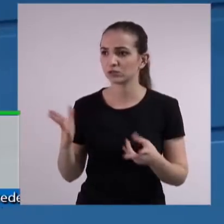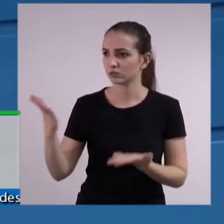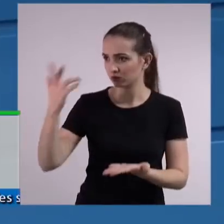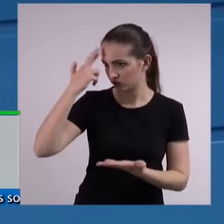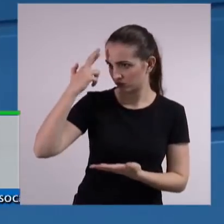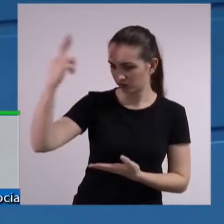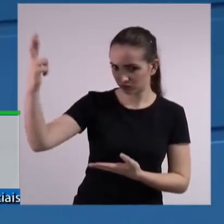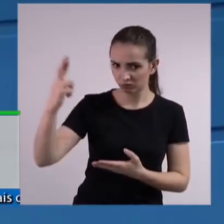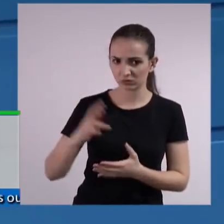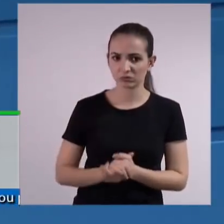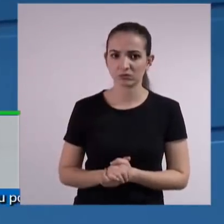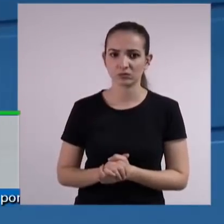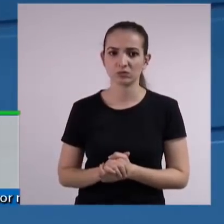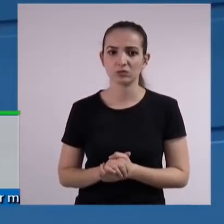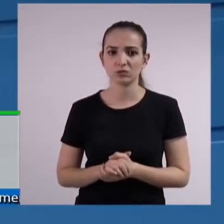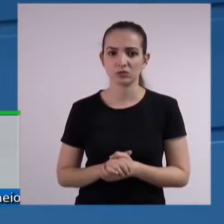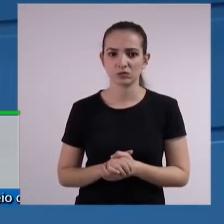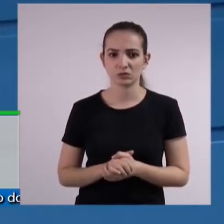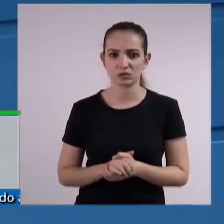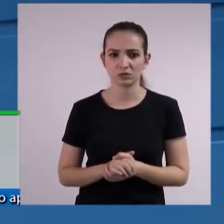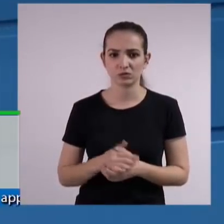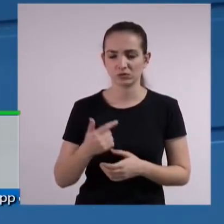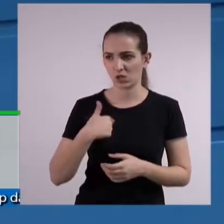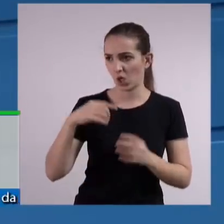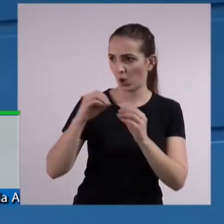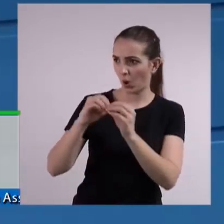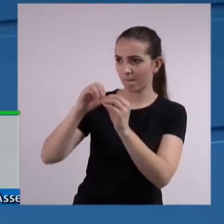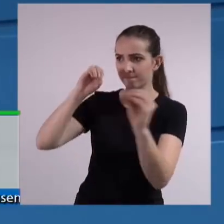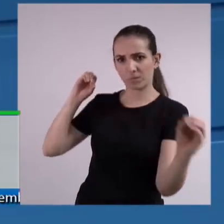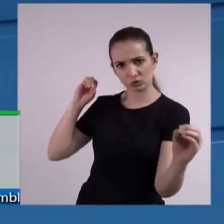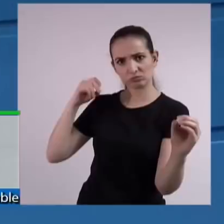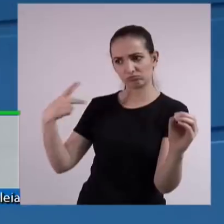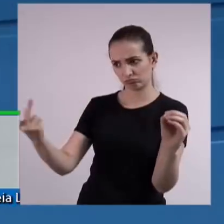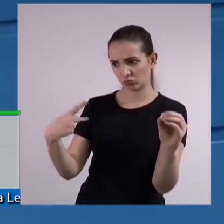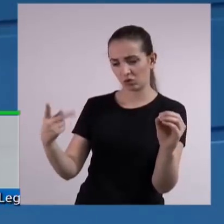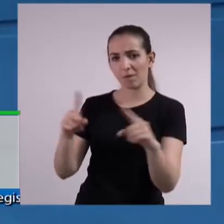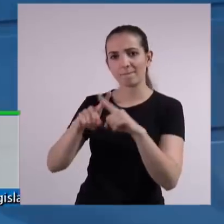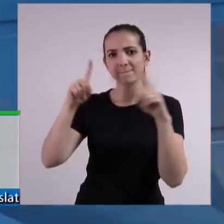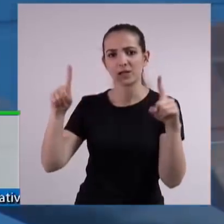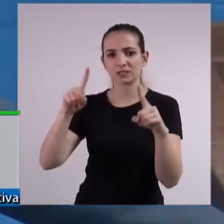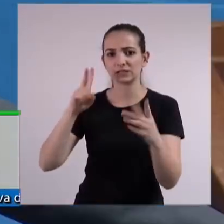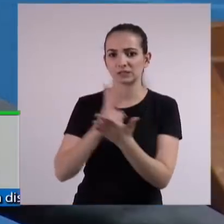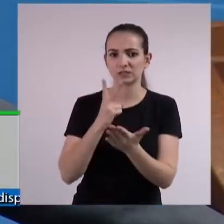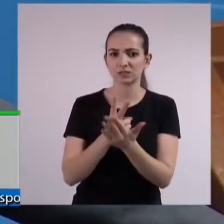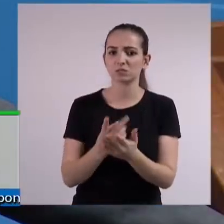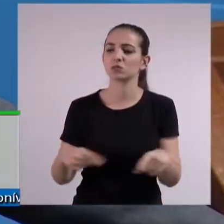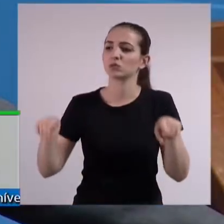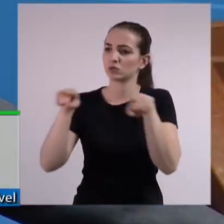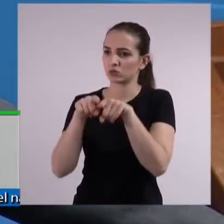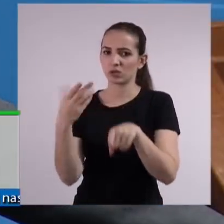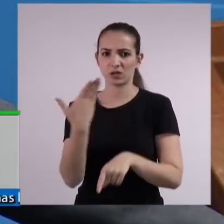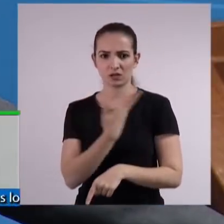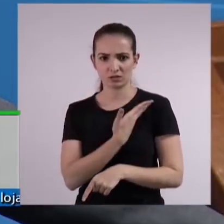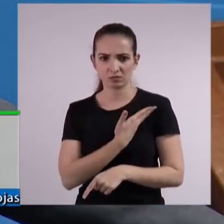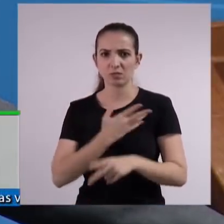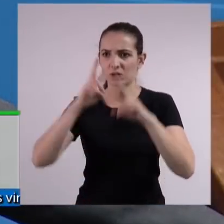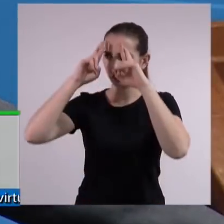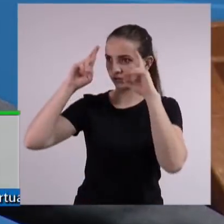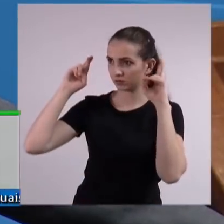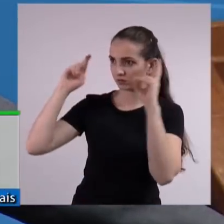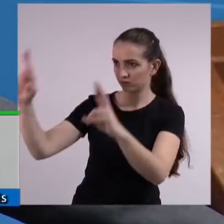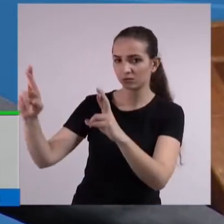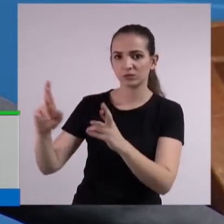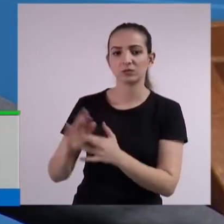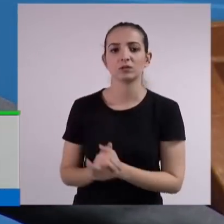Excelência era situação e eu era oposição, mas prevaleceu muito entre nós amizade,